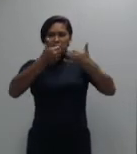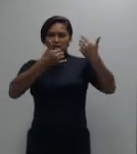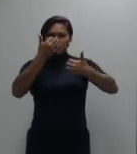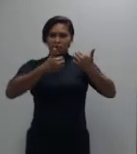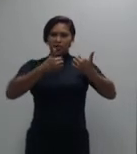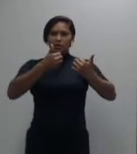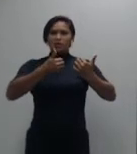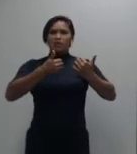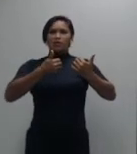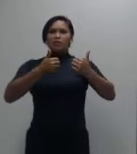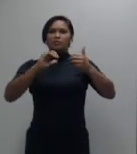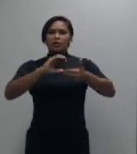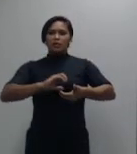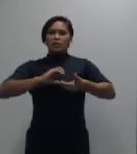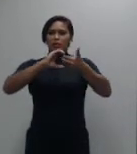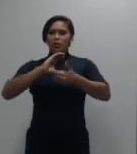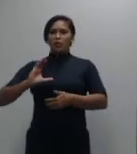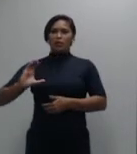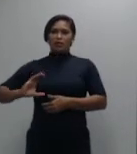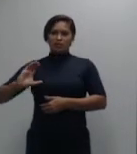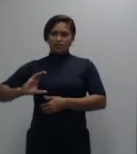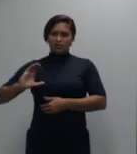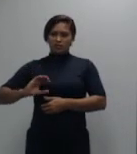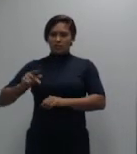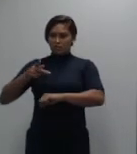pelas cores que está bem né